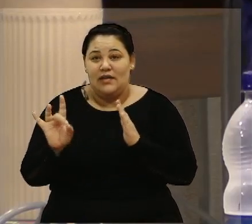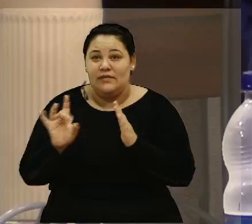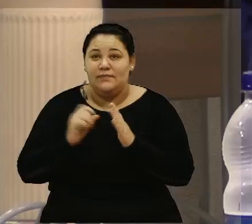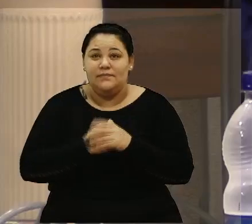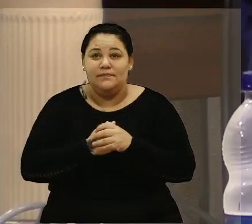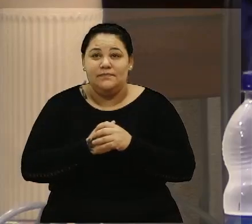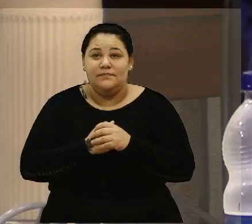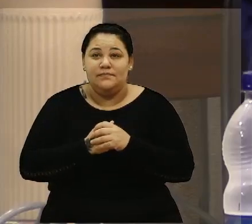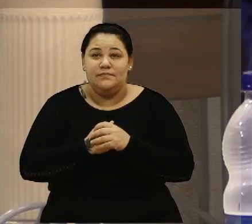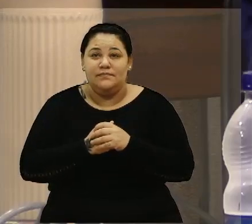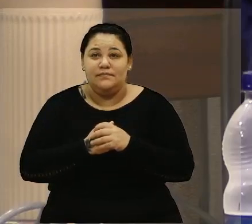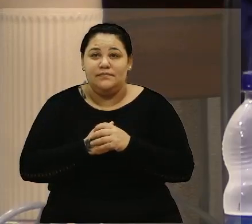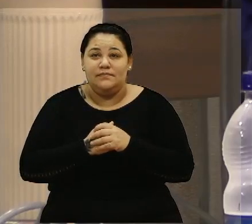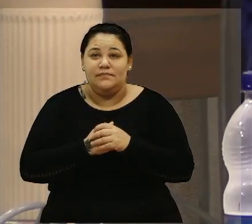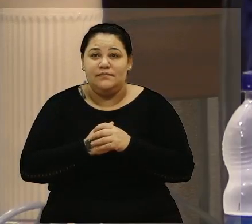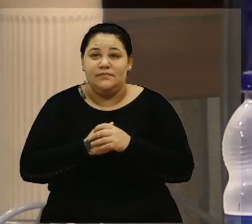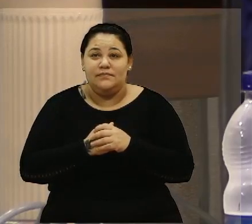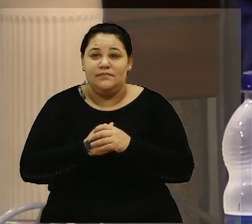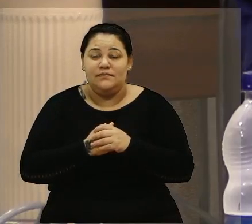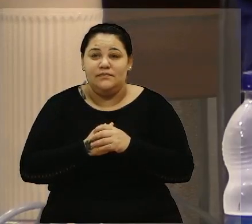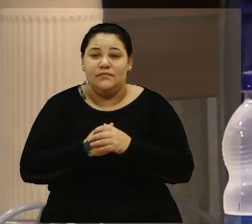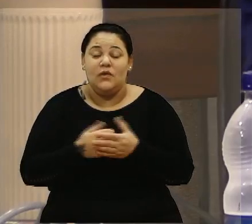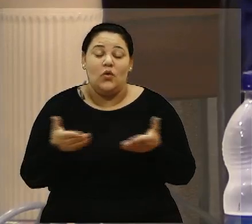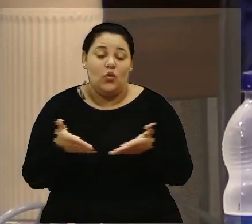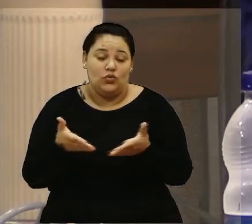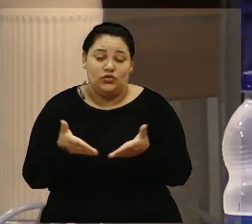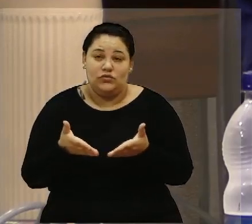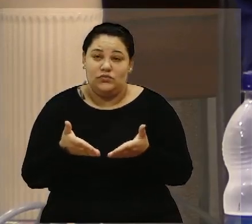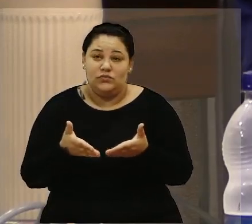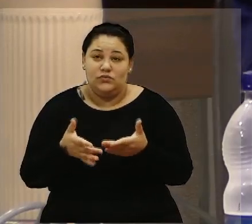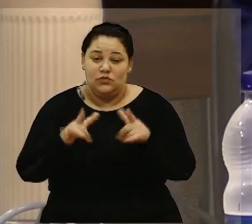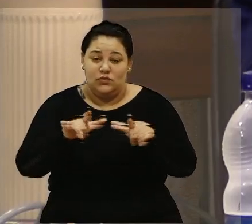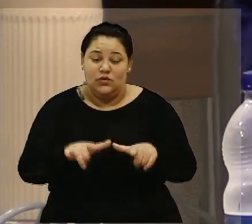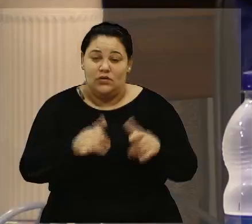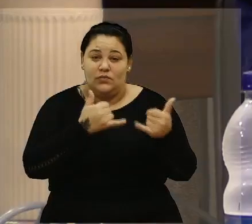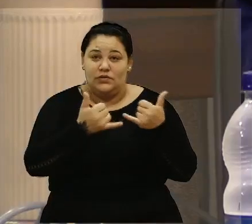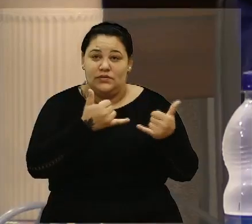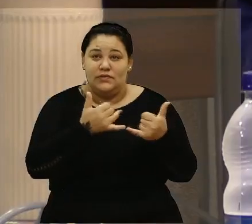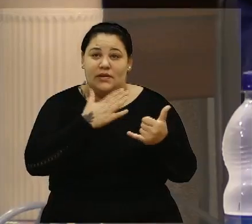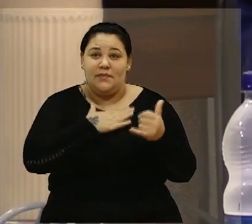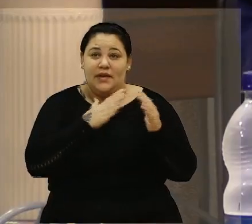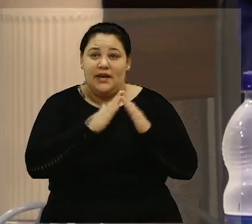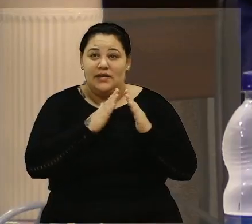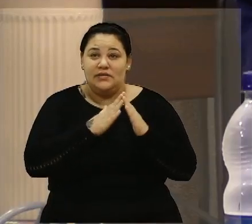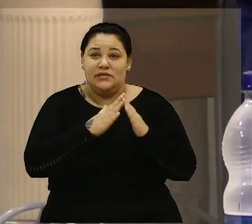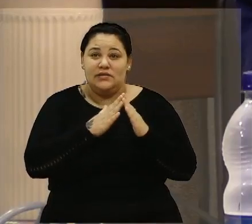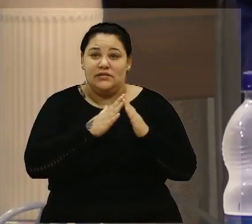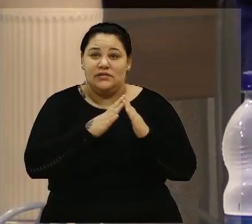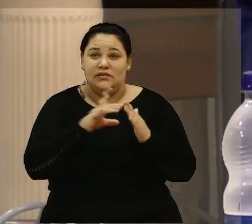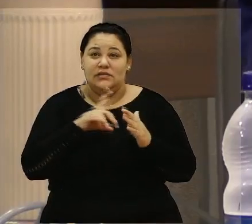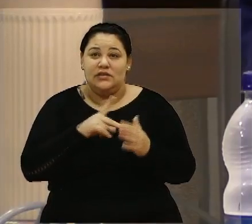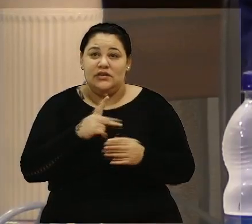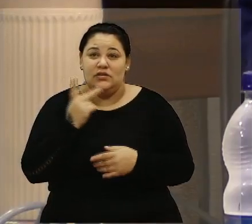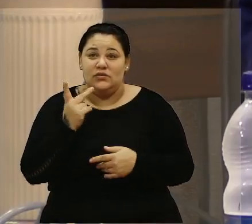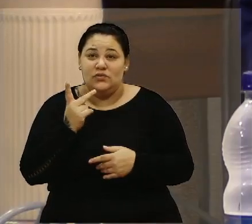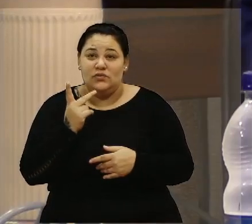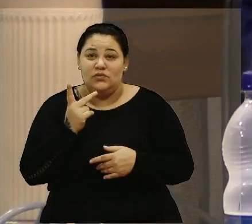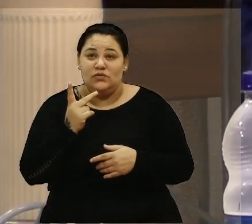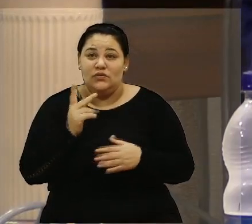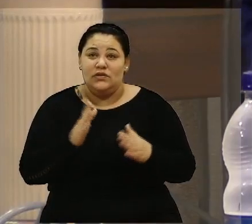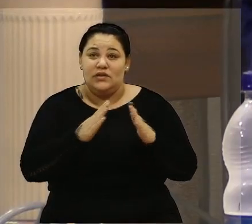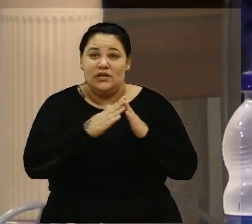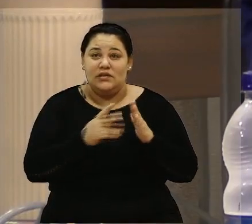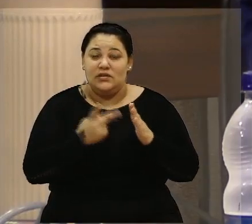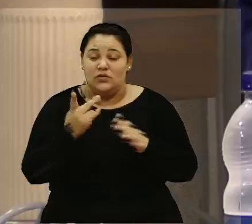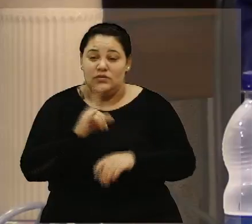hectares. E aí, hoje, numa propriedade, vou dar o exemplo lá de casa, com 100 e poucos hectares, são 2 casas, 2 banheiros, 2